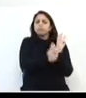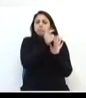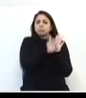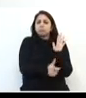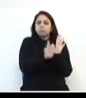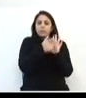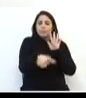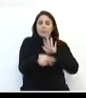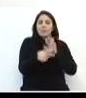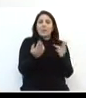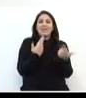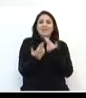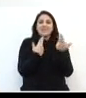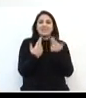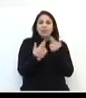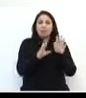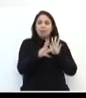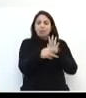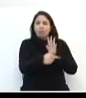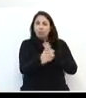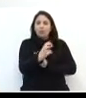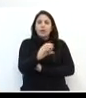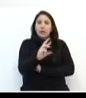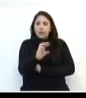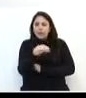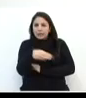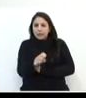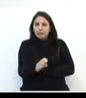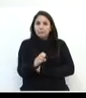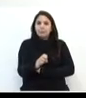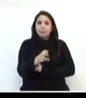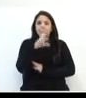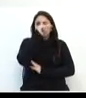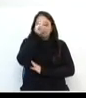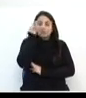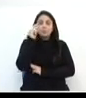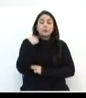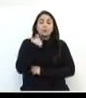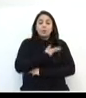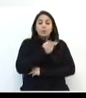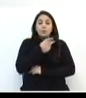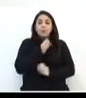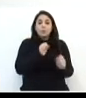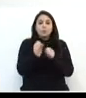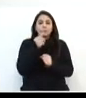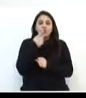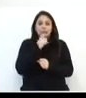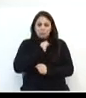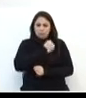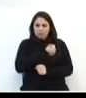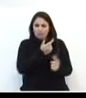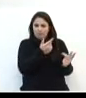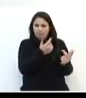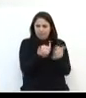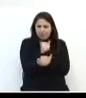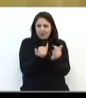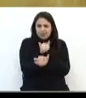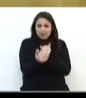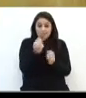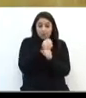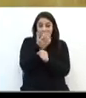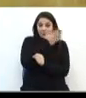Militar com relação à criminalidade no município? Os números a gente pode dizer que são semelhantes ao mesmo período do ano passado?